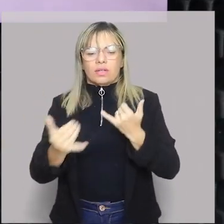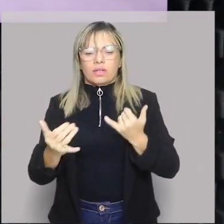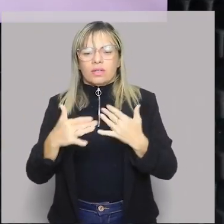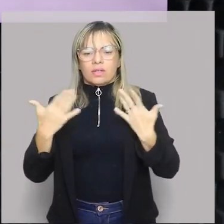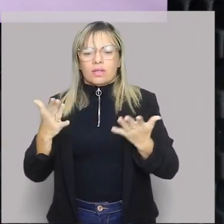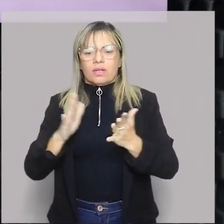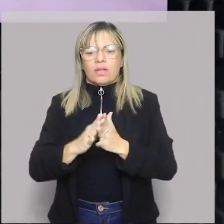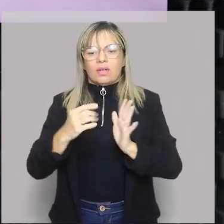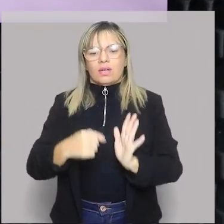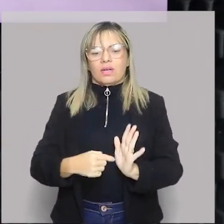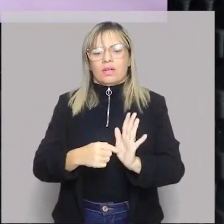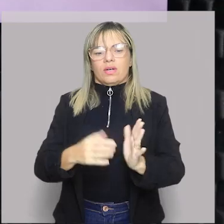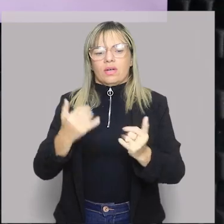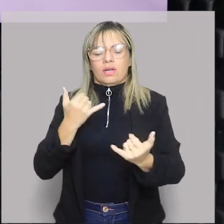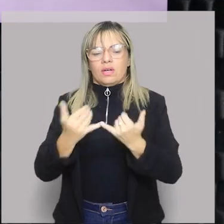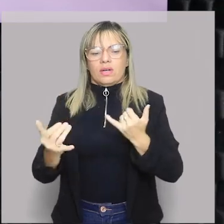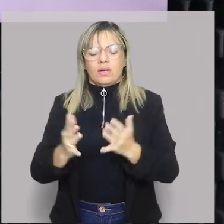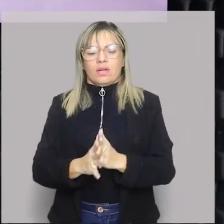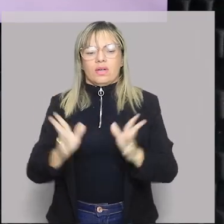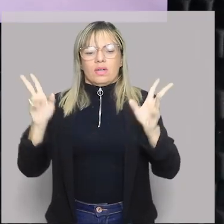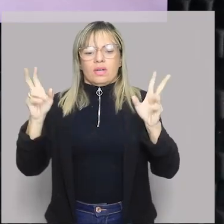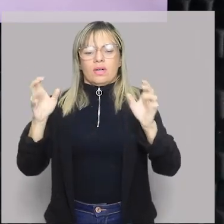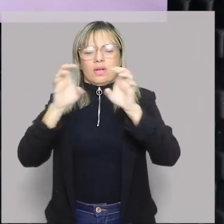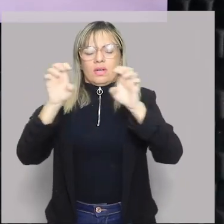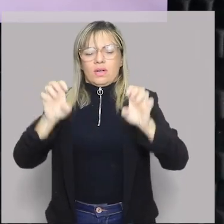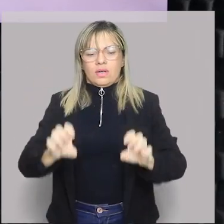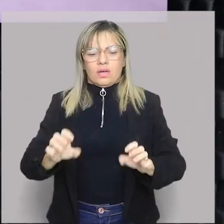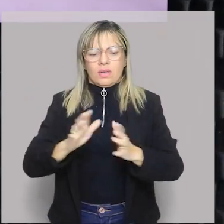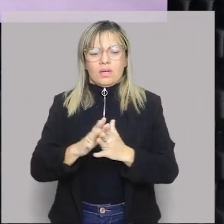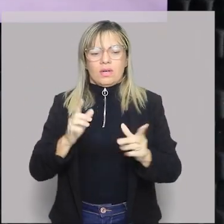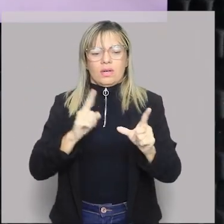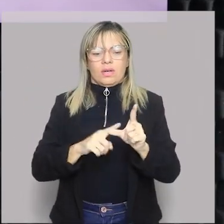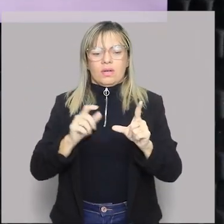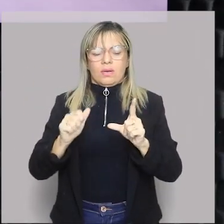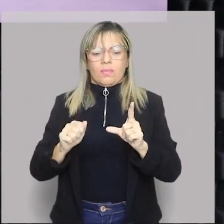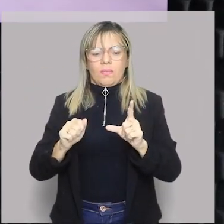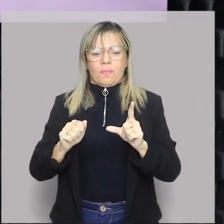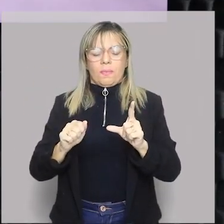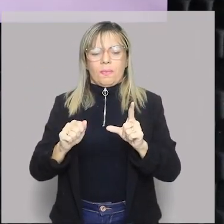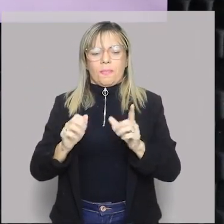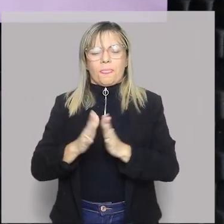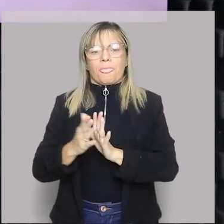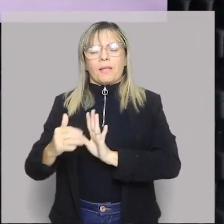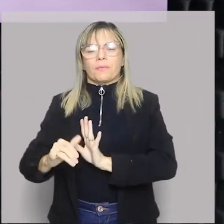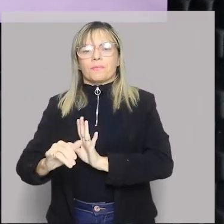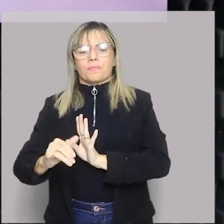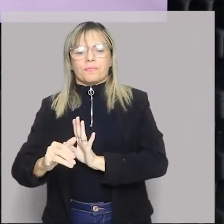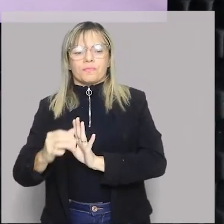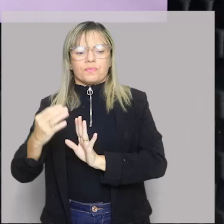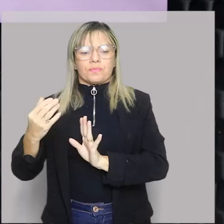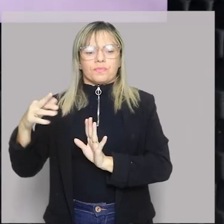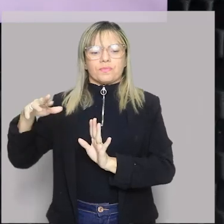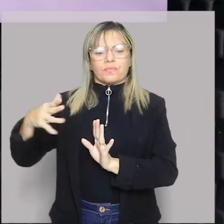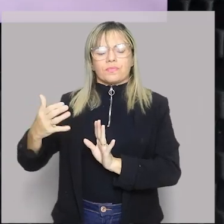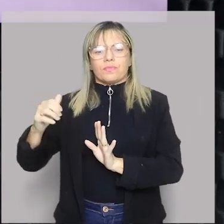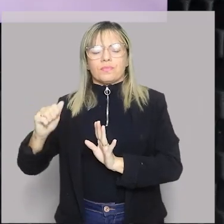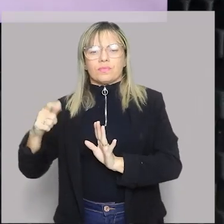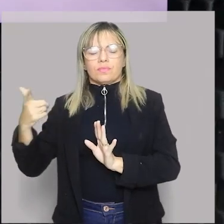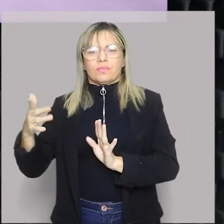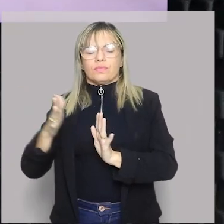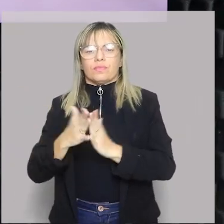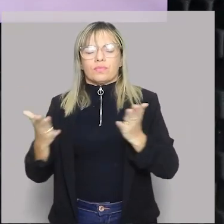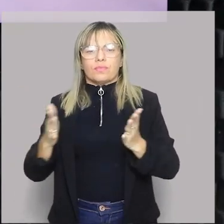muitas semelhanças temáticas e estruturais com a crônica. Josefina, eu nem me lembro o que é uma crônica. A crônica é um